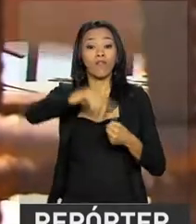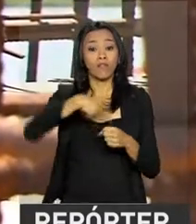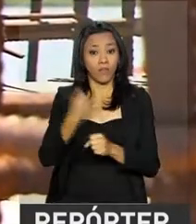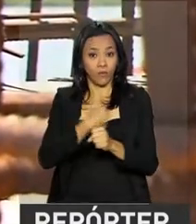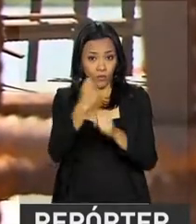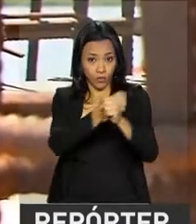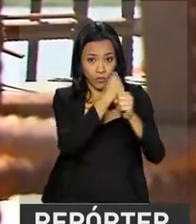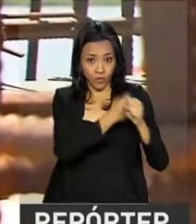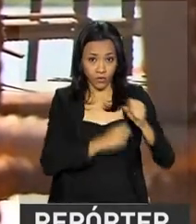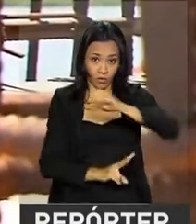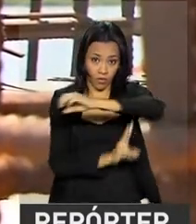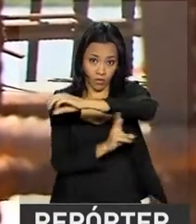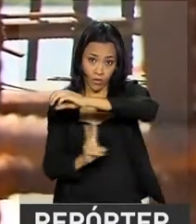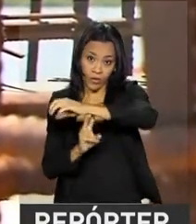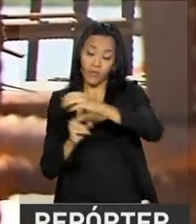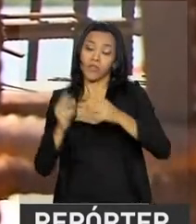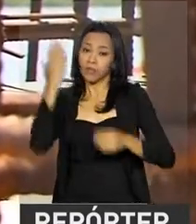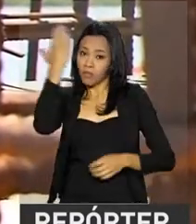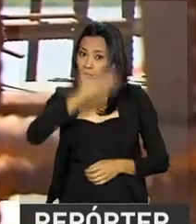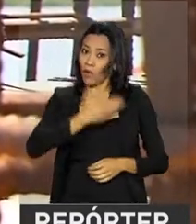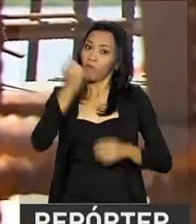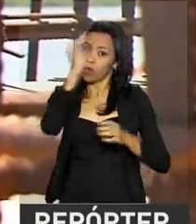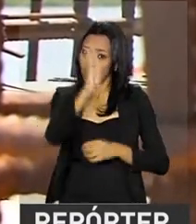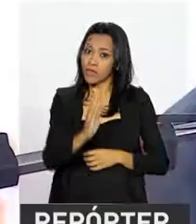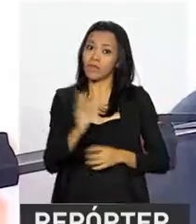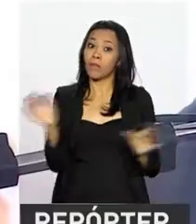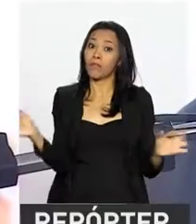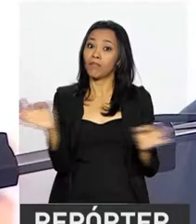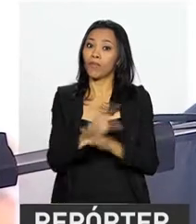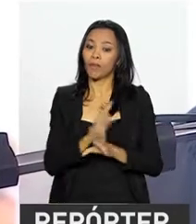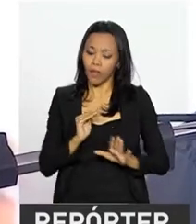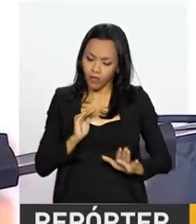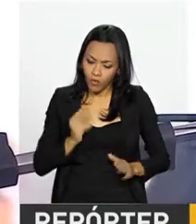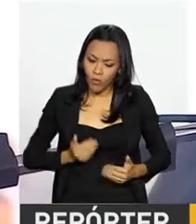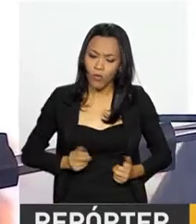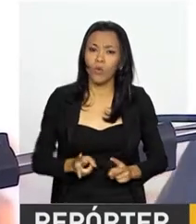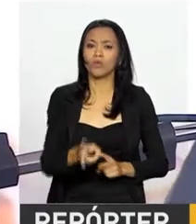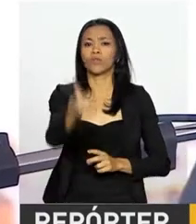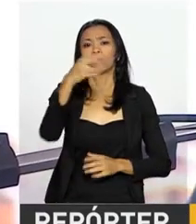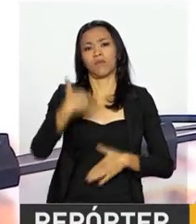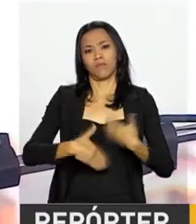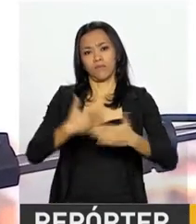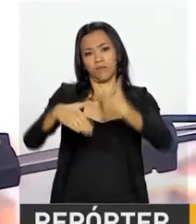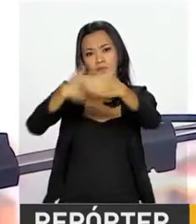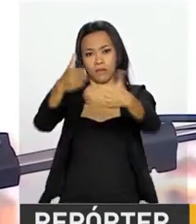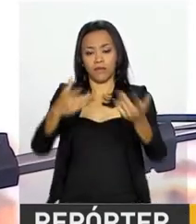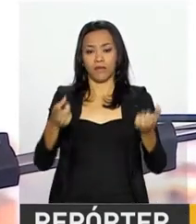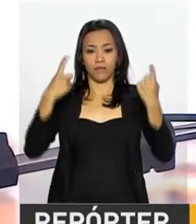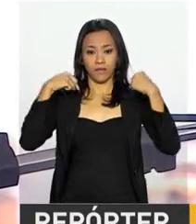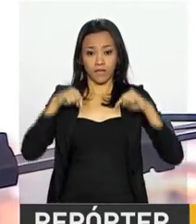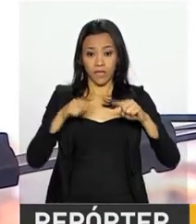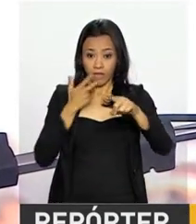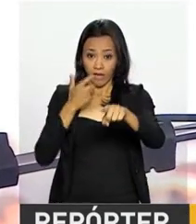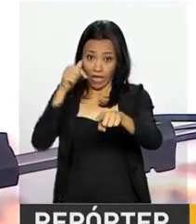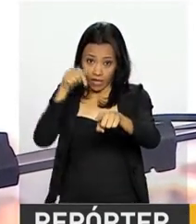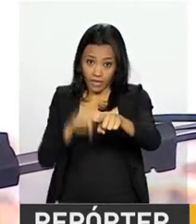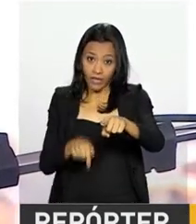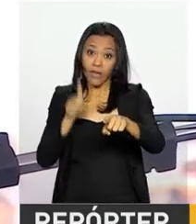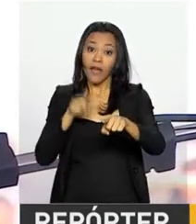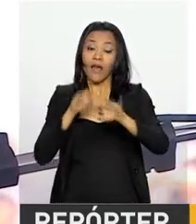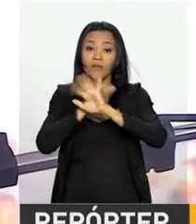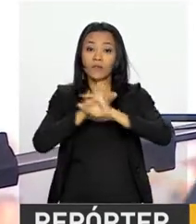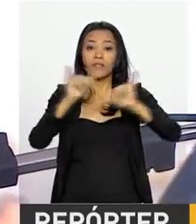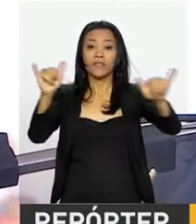obra prova que o Brasil está pronto para voltar a crescer. Aqui é anunciado de maneira formal